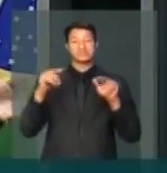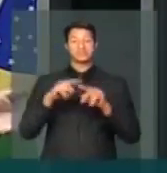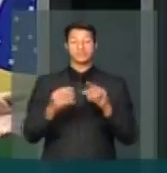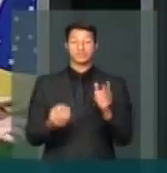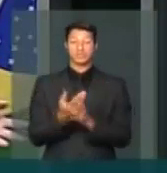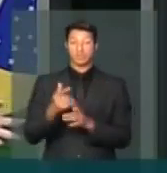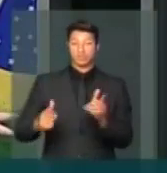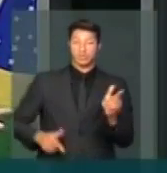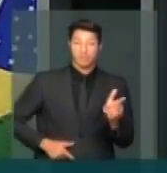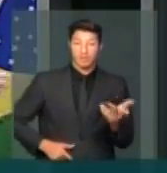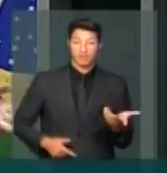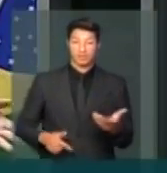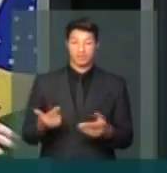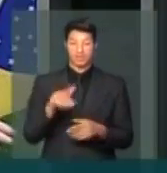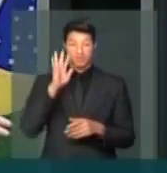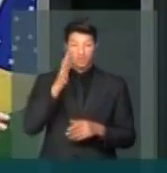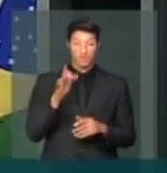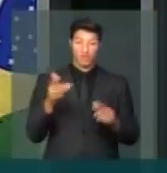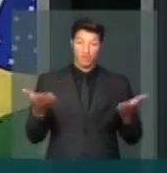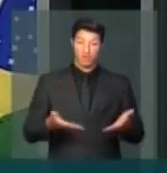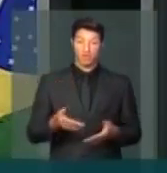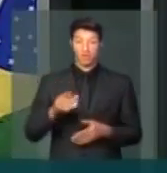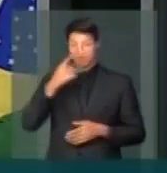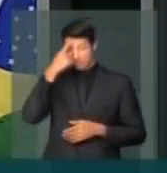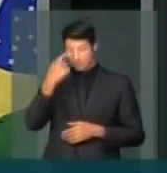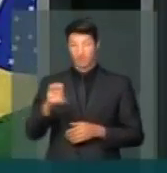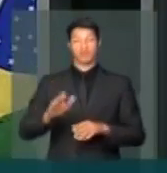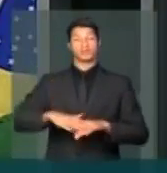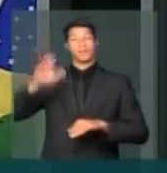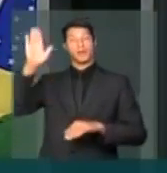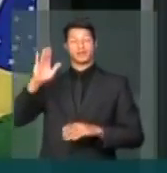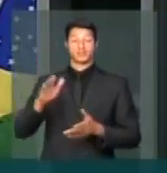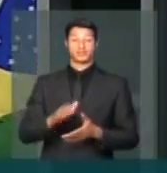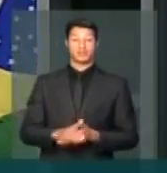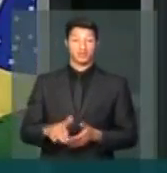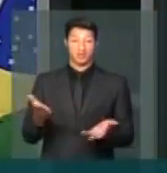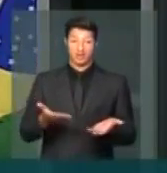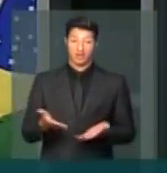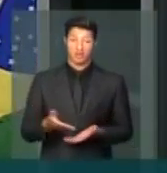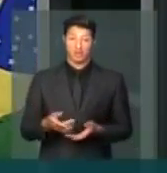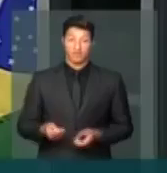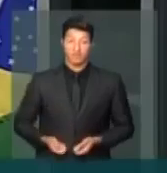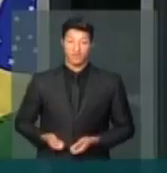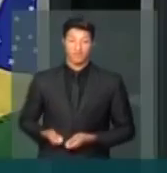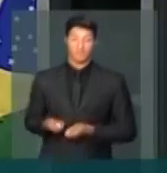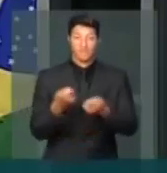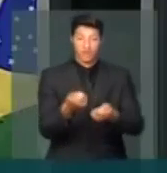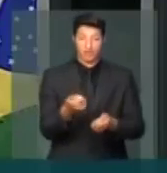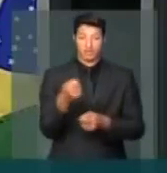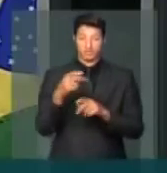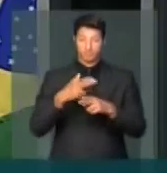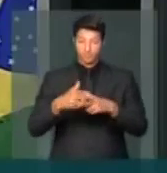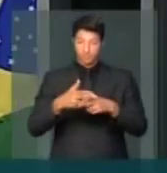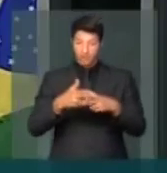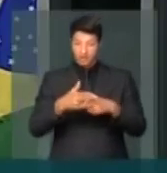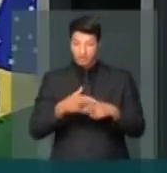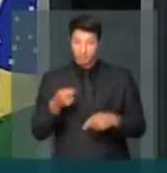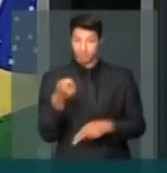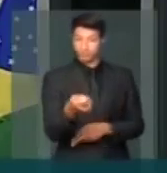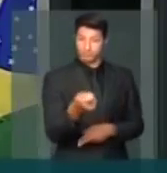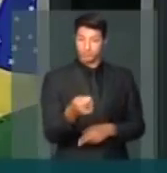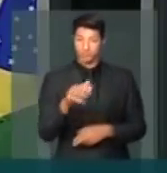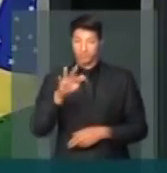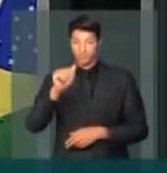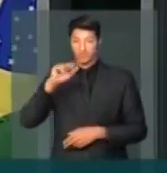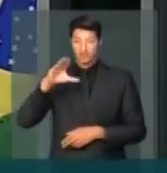lançou o desarmamento, não resolveu, a violência foi aumentar. Agora, com o número de homicídios sendo praticado